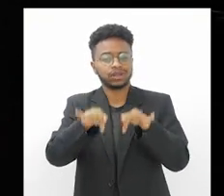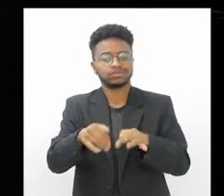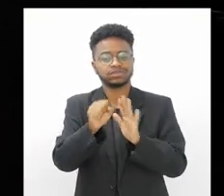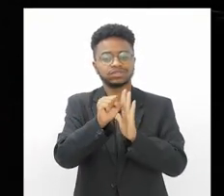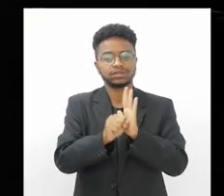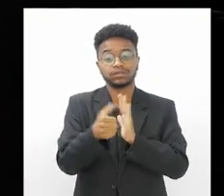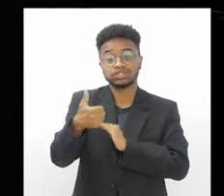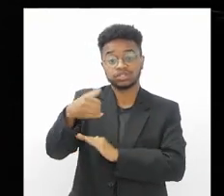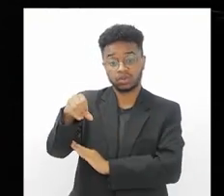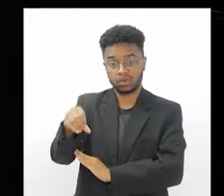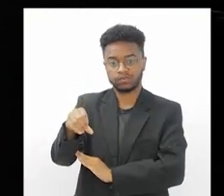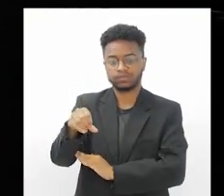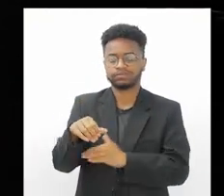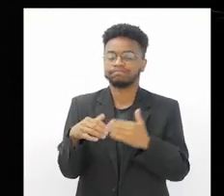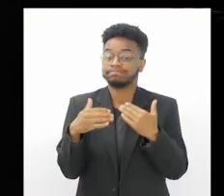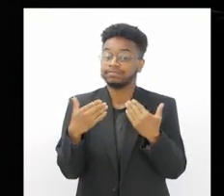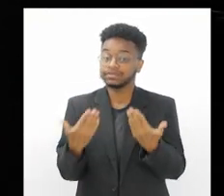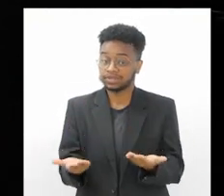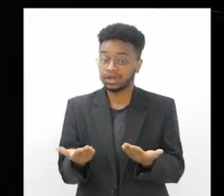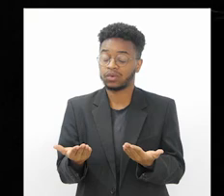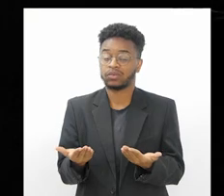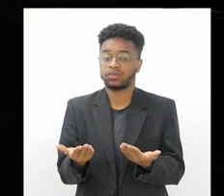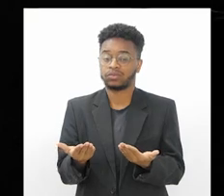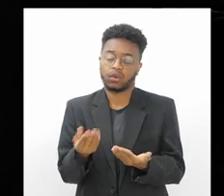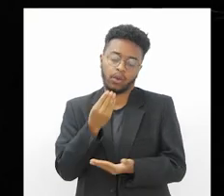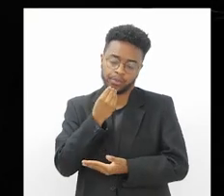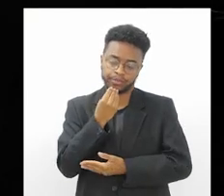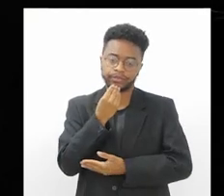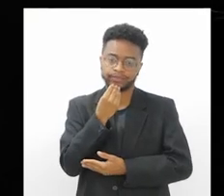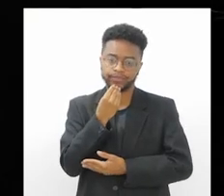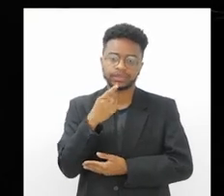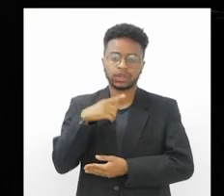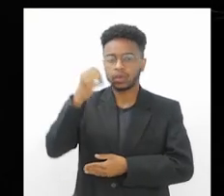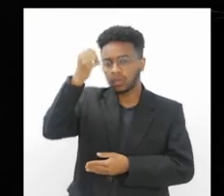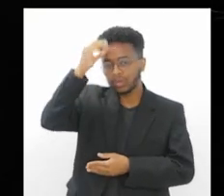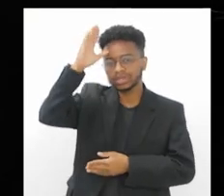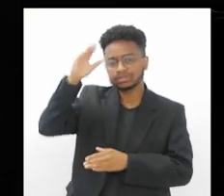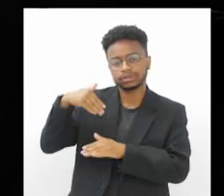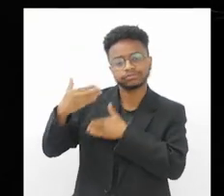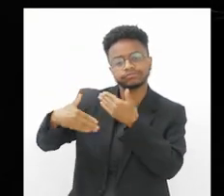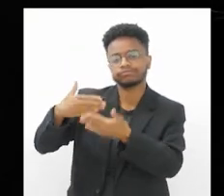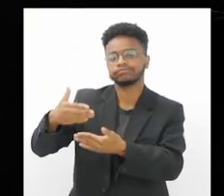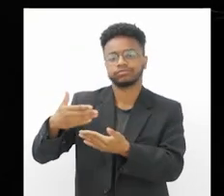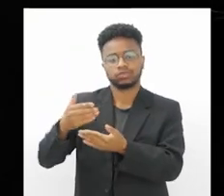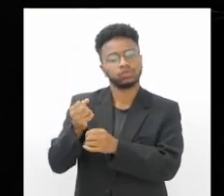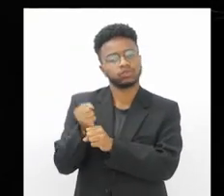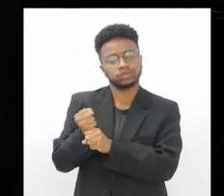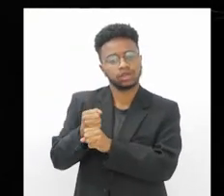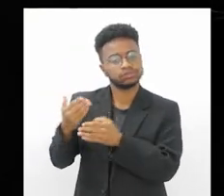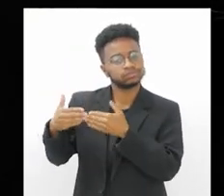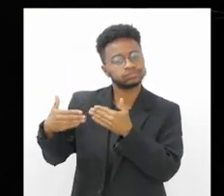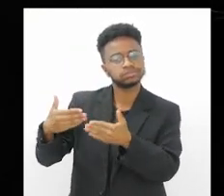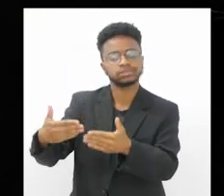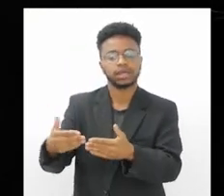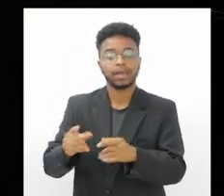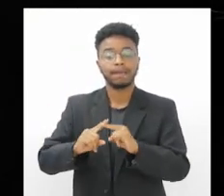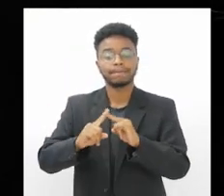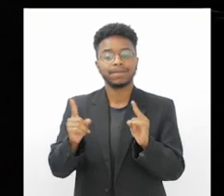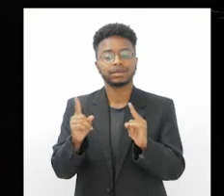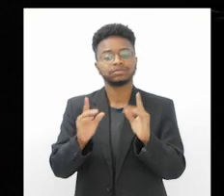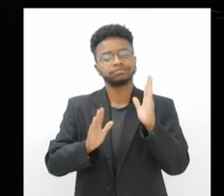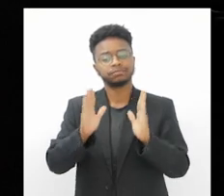século XIX. Olha só. Então, e aí é claro, né, esse conhecimento foi evoluindo ao longo do tempo e até por